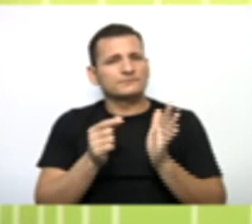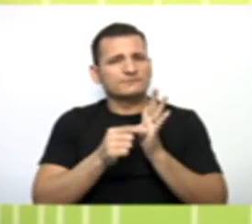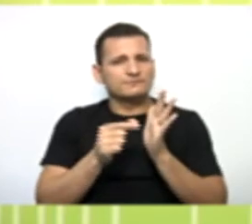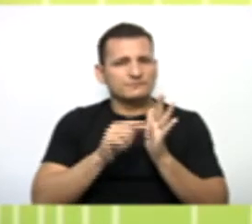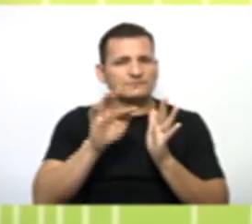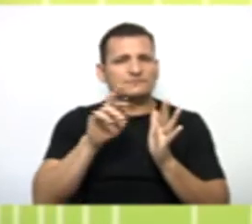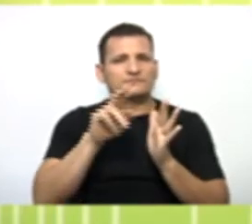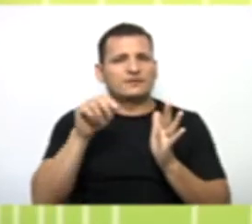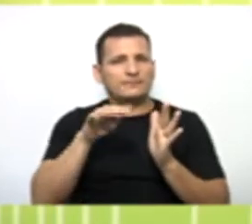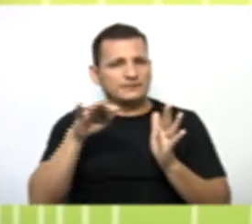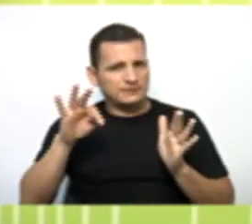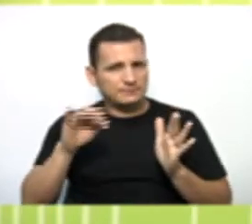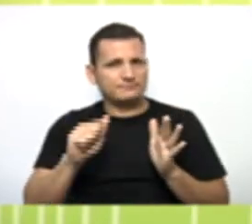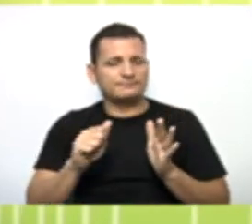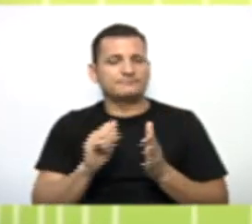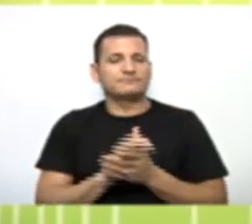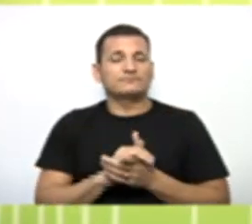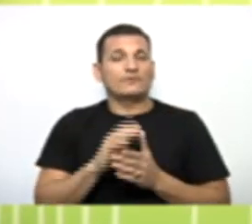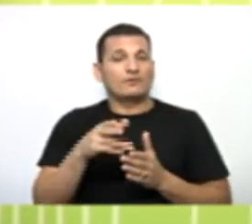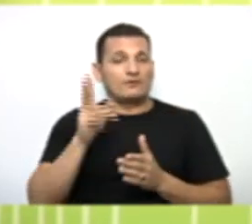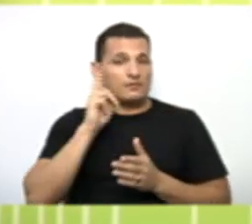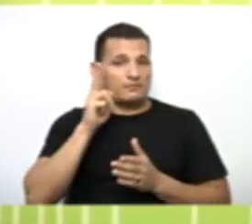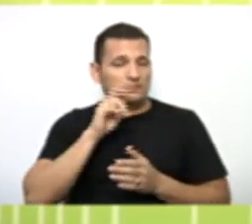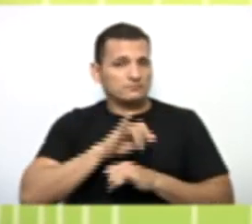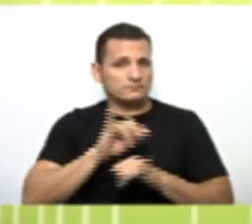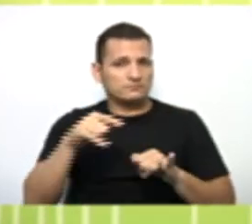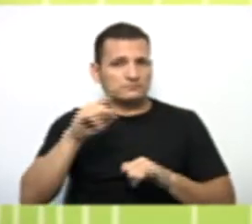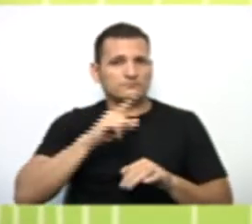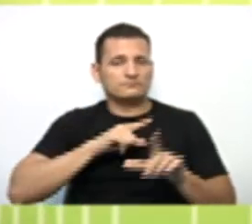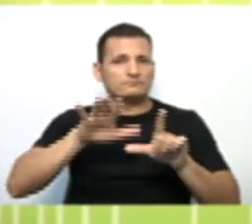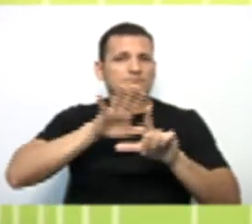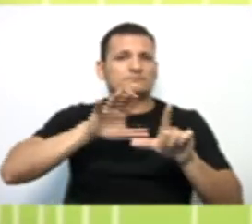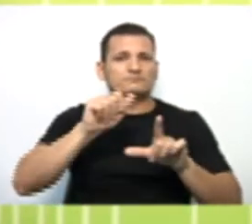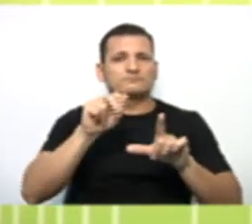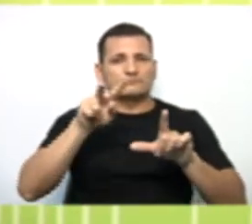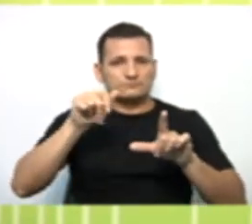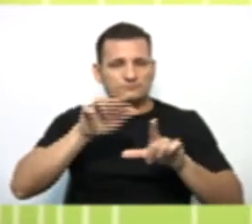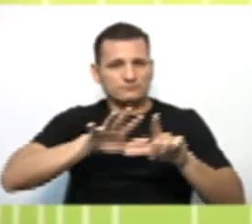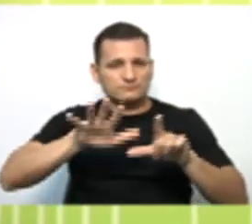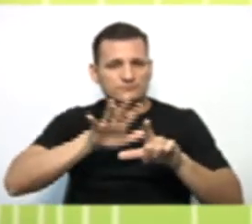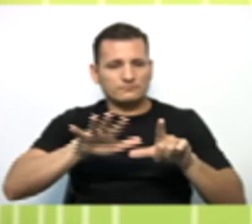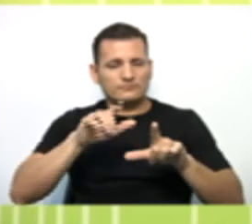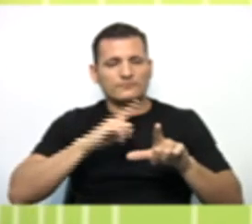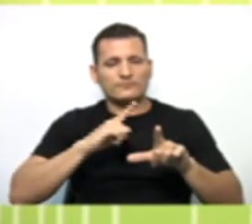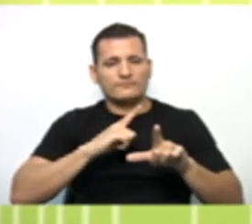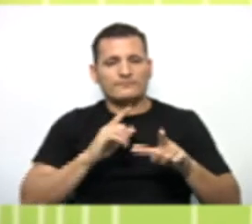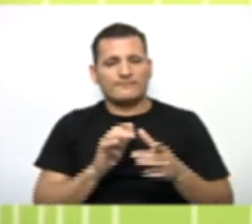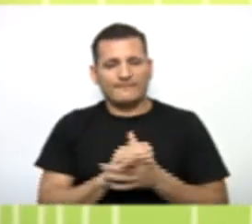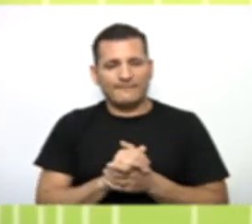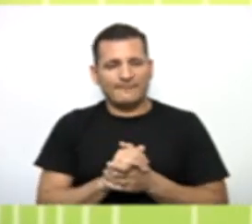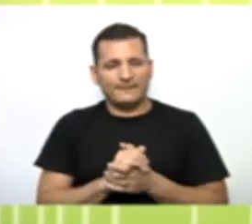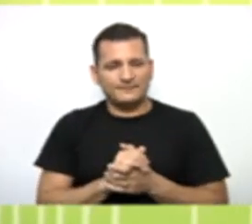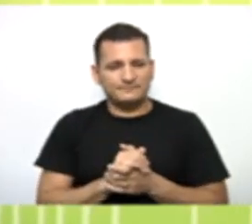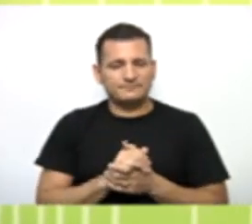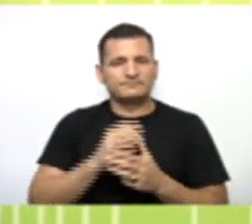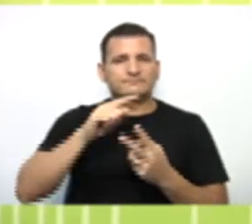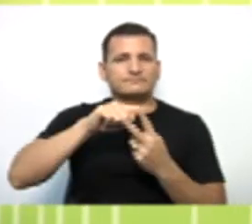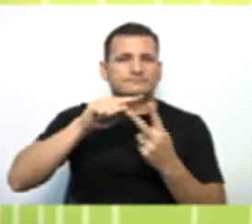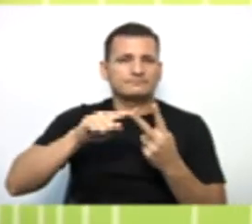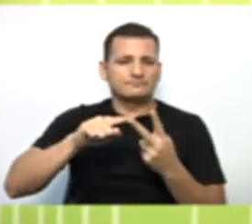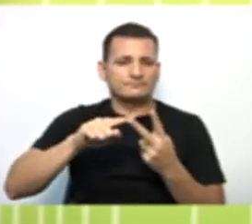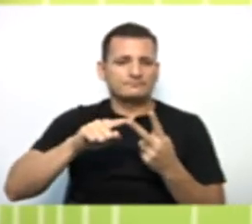quero lembrar que está disponibilizado, né, no AVA, tá, no sistema, não é?